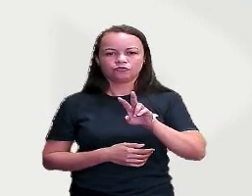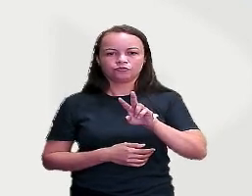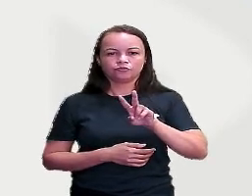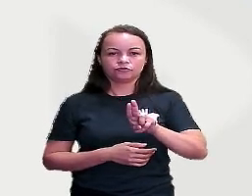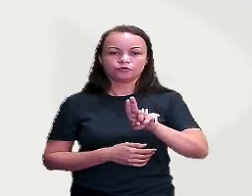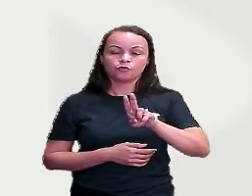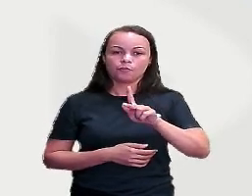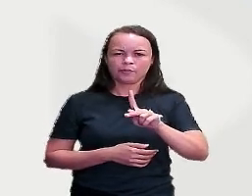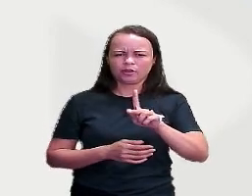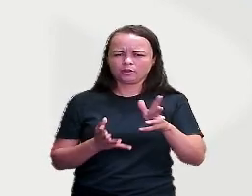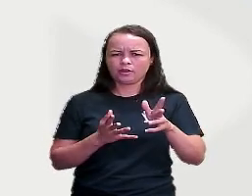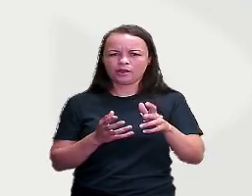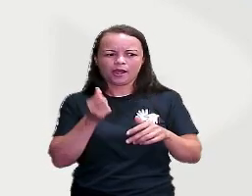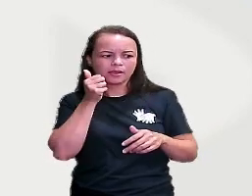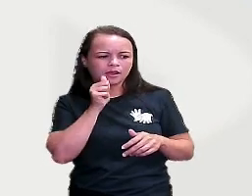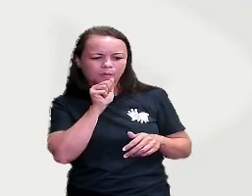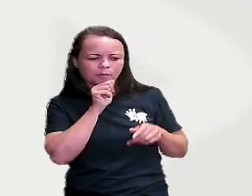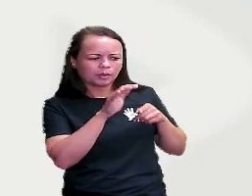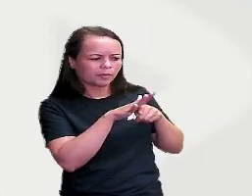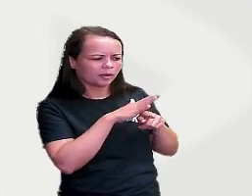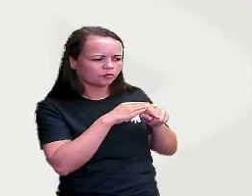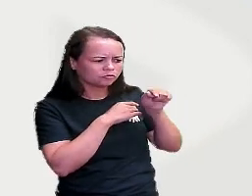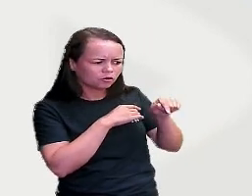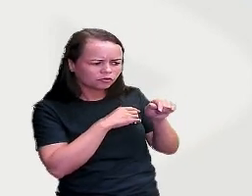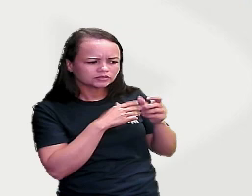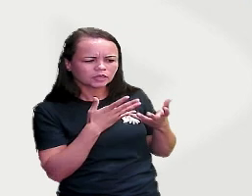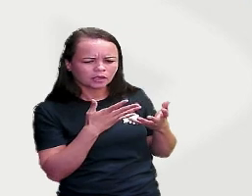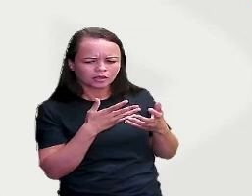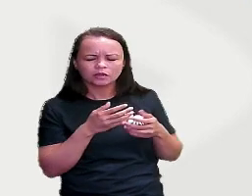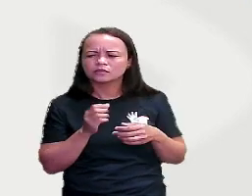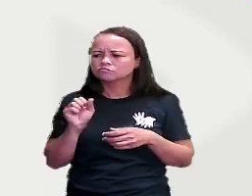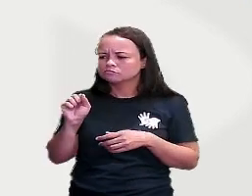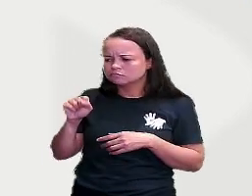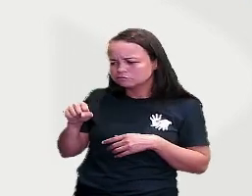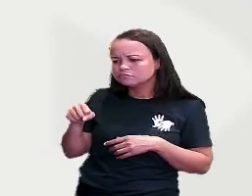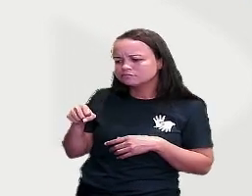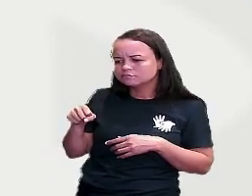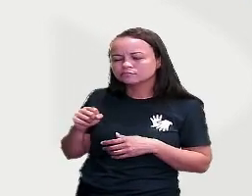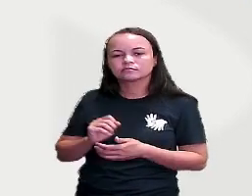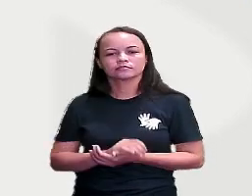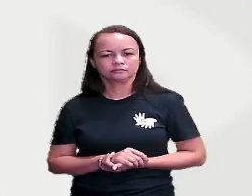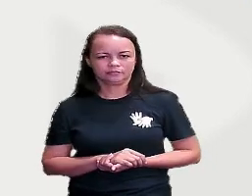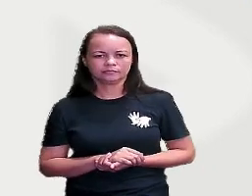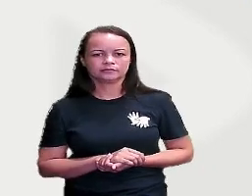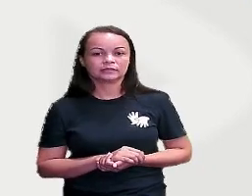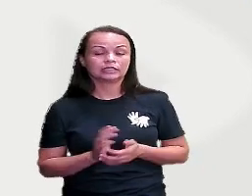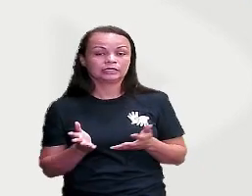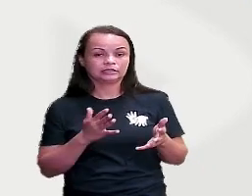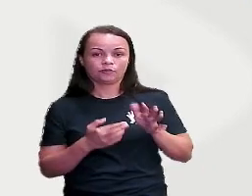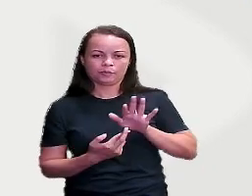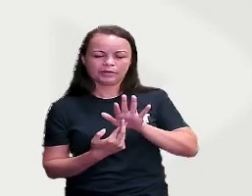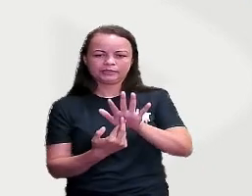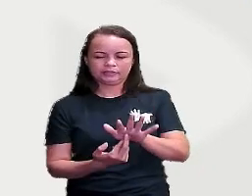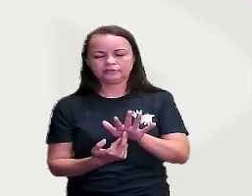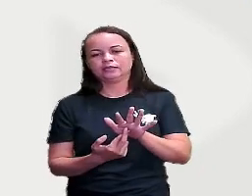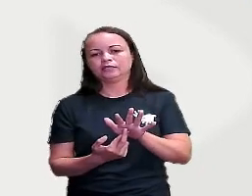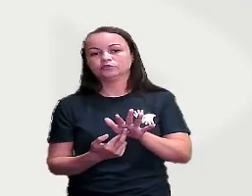Cascão, isso foi você? E ele já embaixo da cama dizendo, fui. Então, aí está representando o som